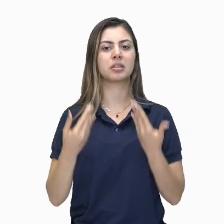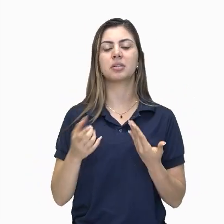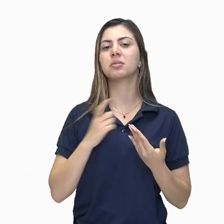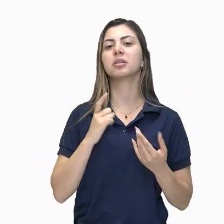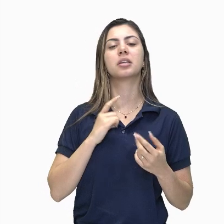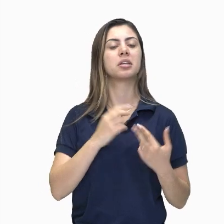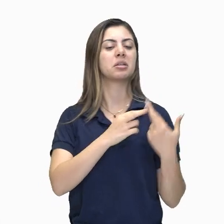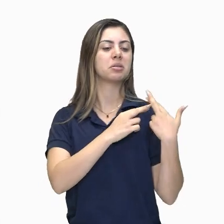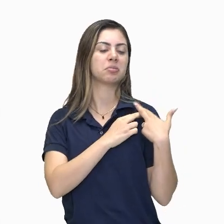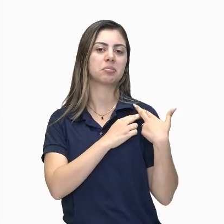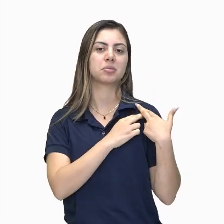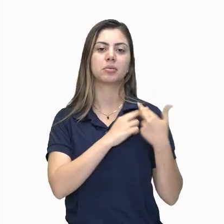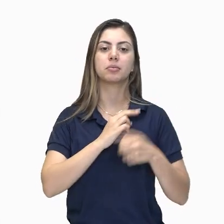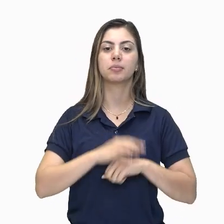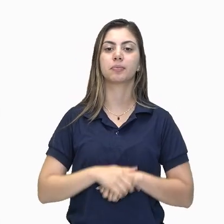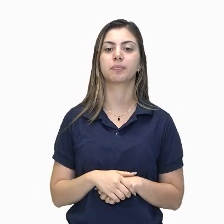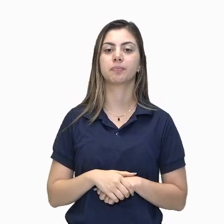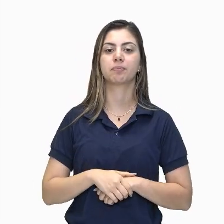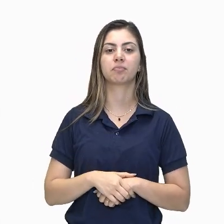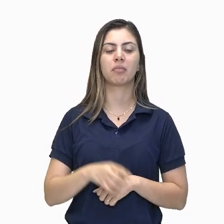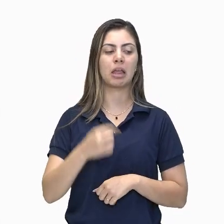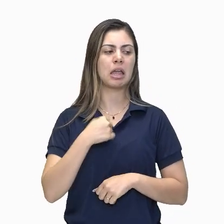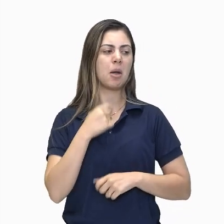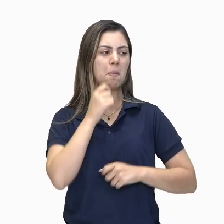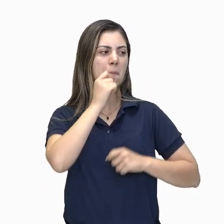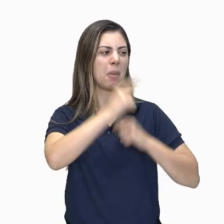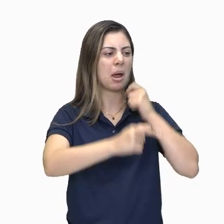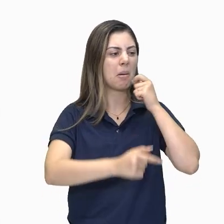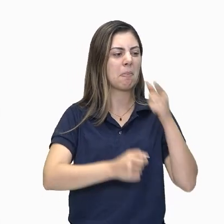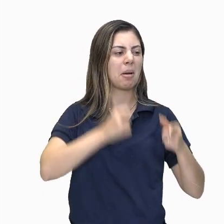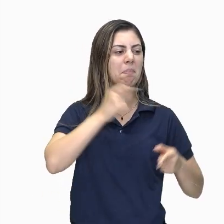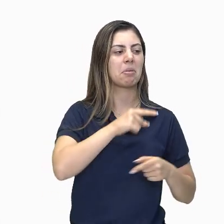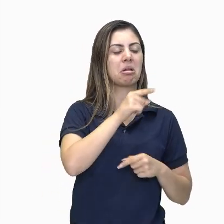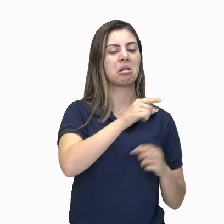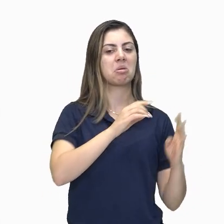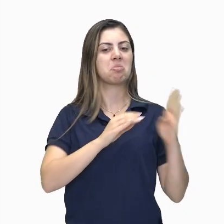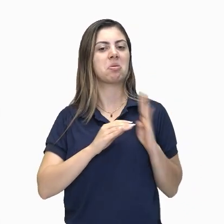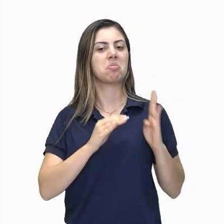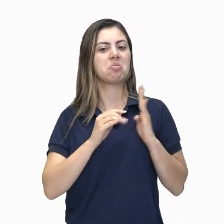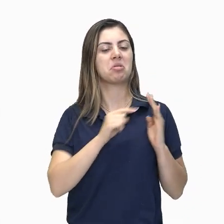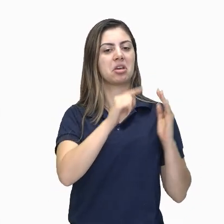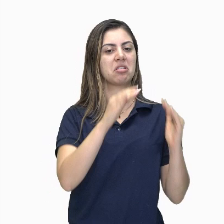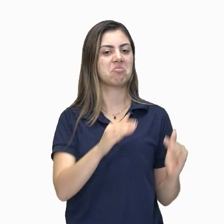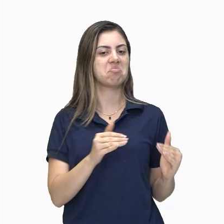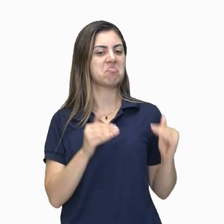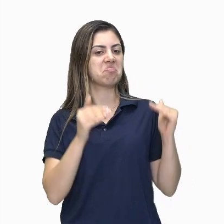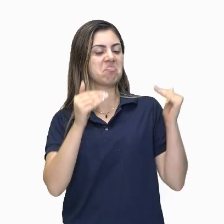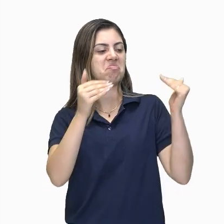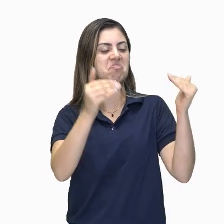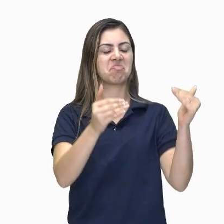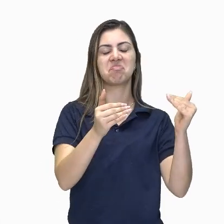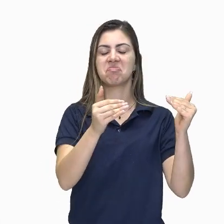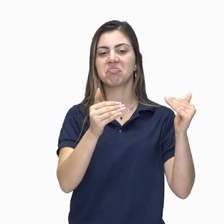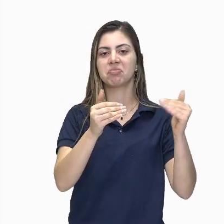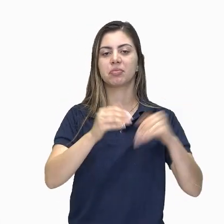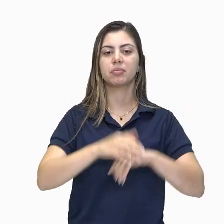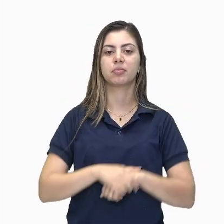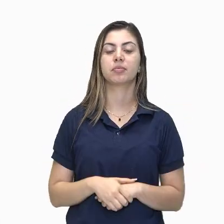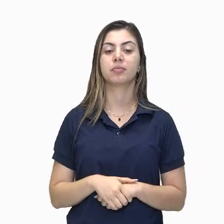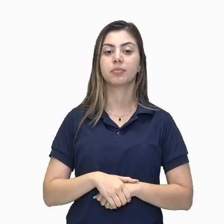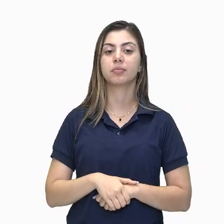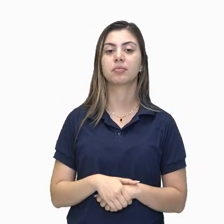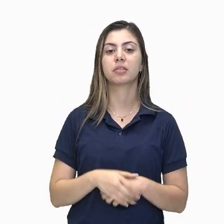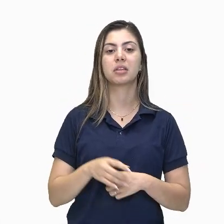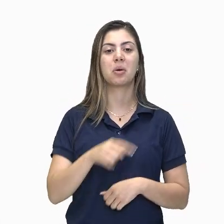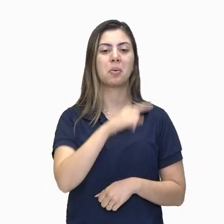vida. Então eu insulto o burguês níquel, o burguês. A digestão